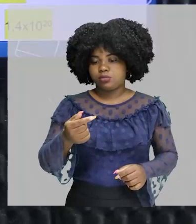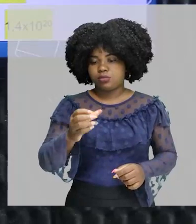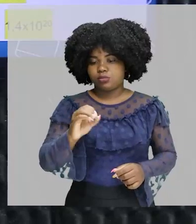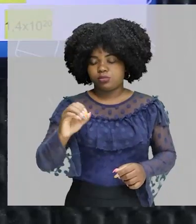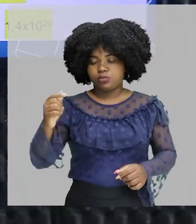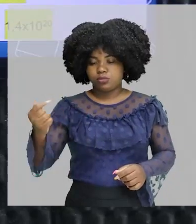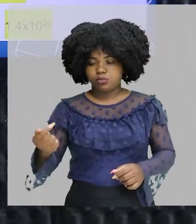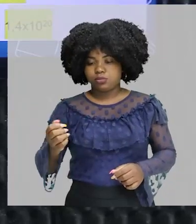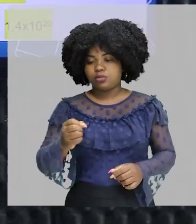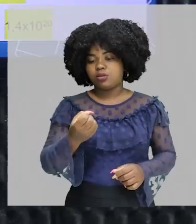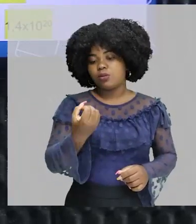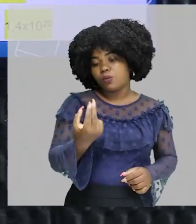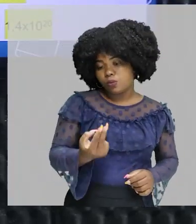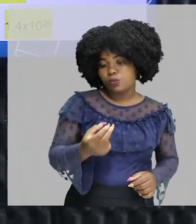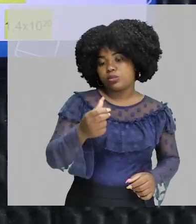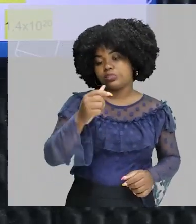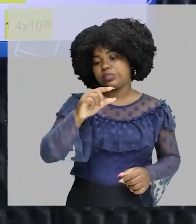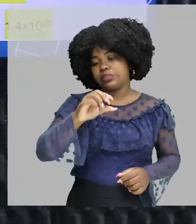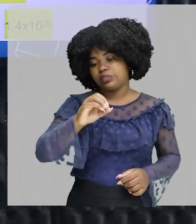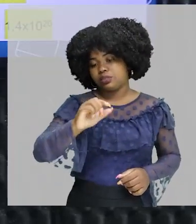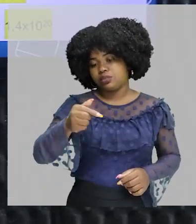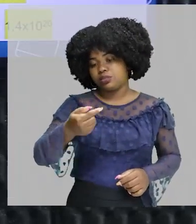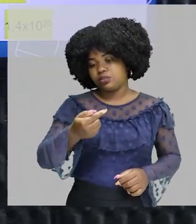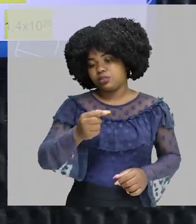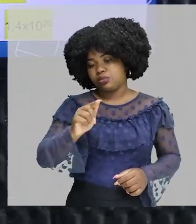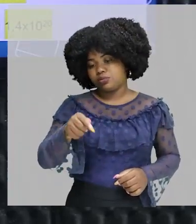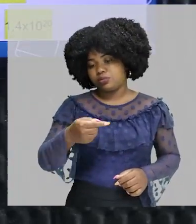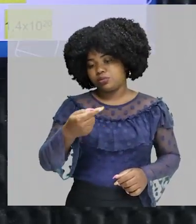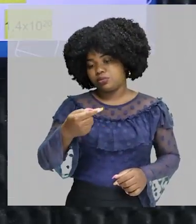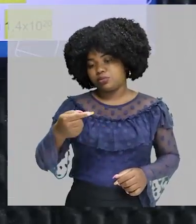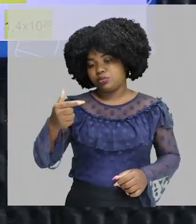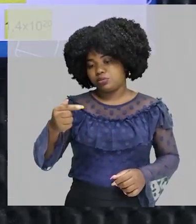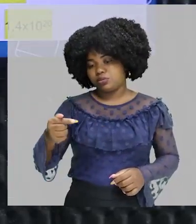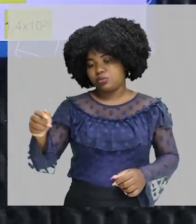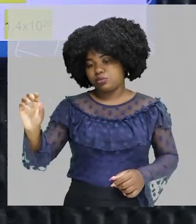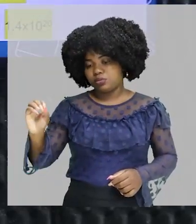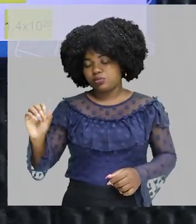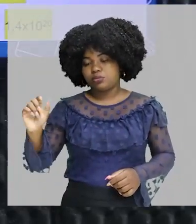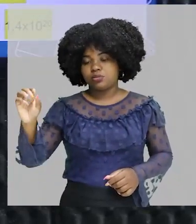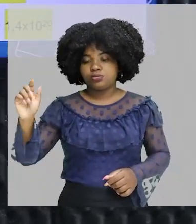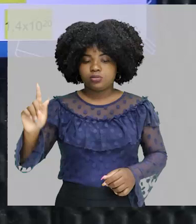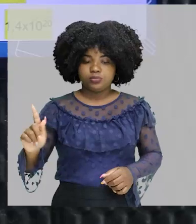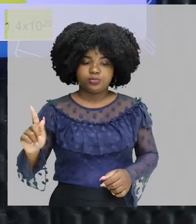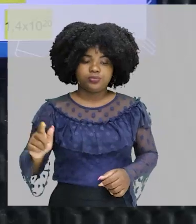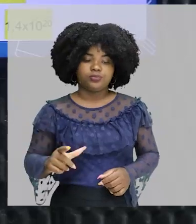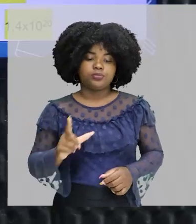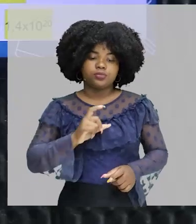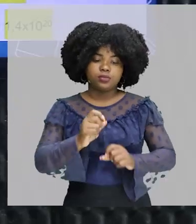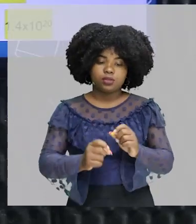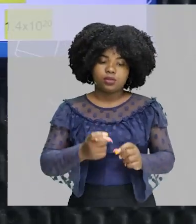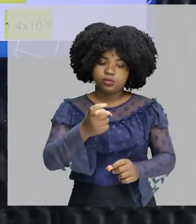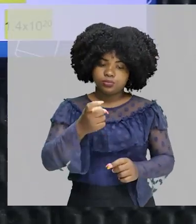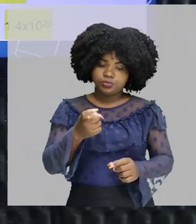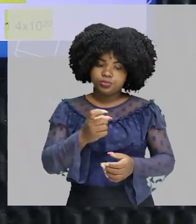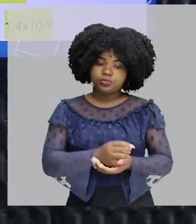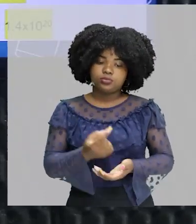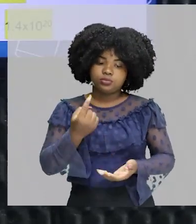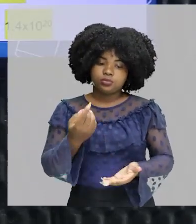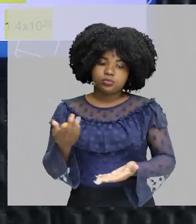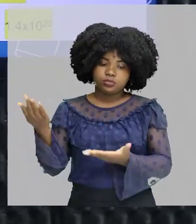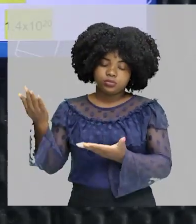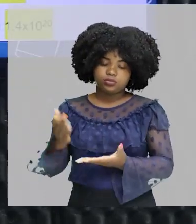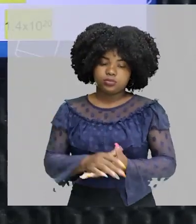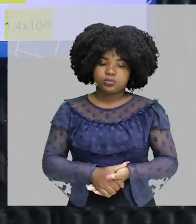0,70 gramas. Então, nessa massa, vamos ter X moléculas do